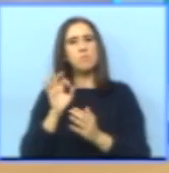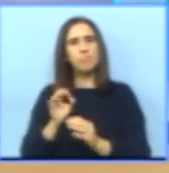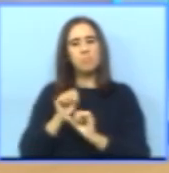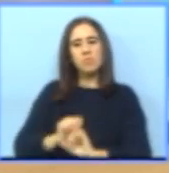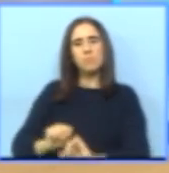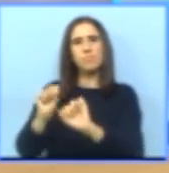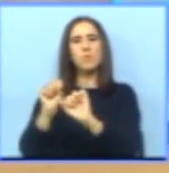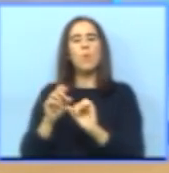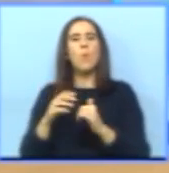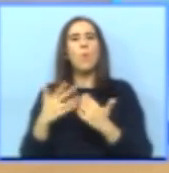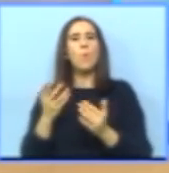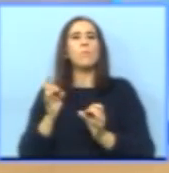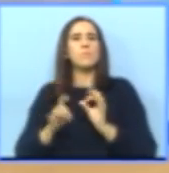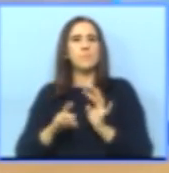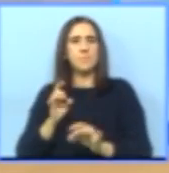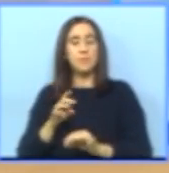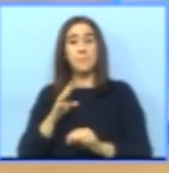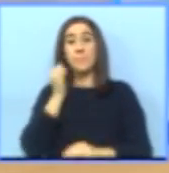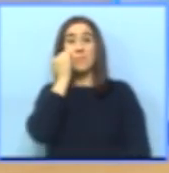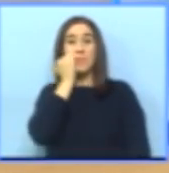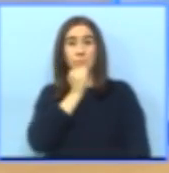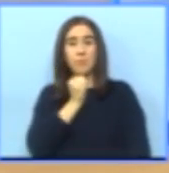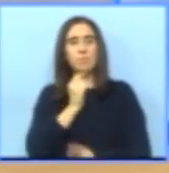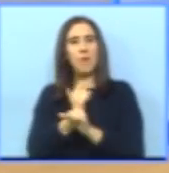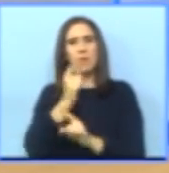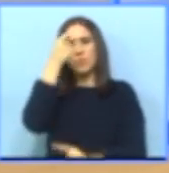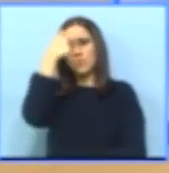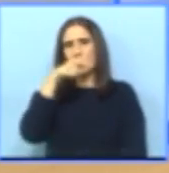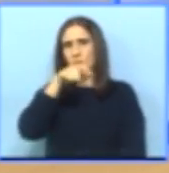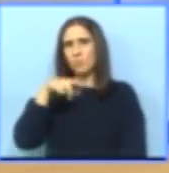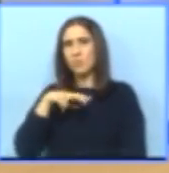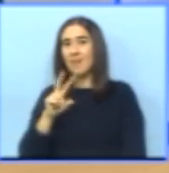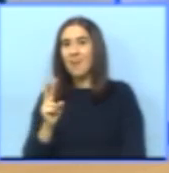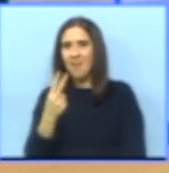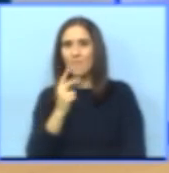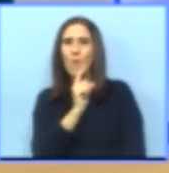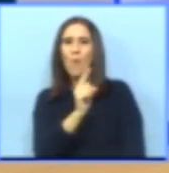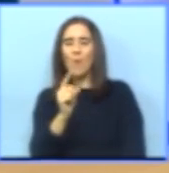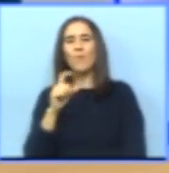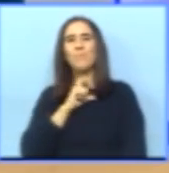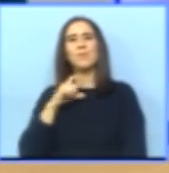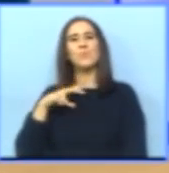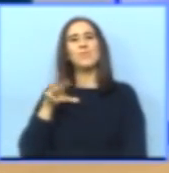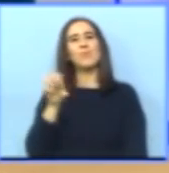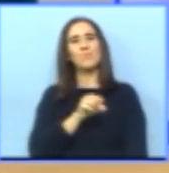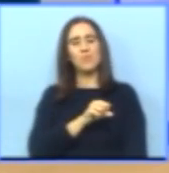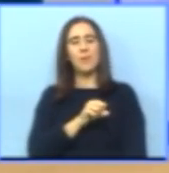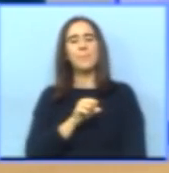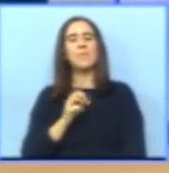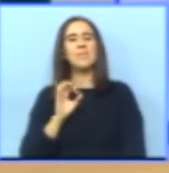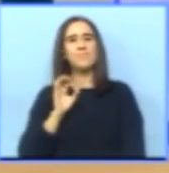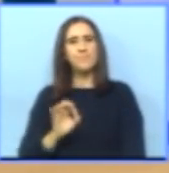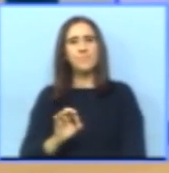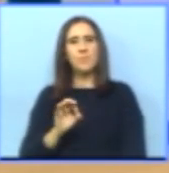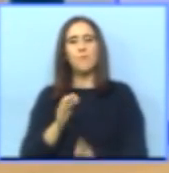ou o que é que se passa. E o filme conta a história de 2 portugueses que vão buscar o padre português. E digamos,